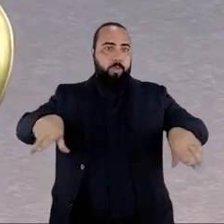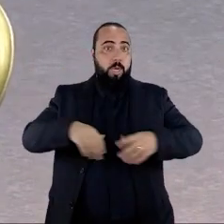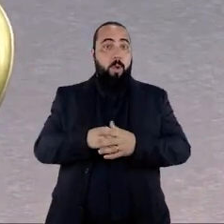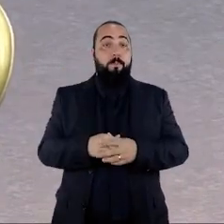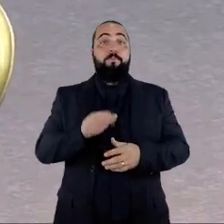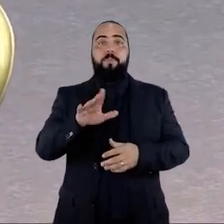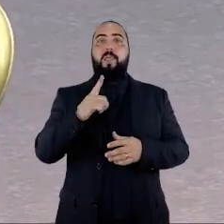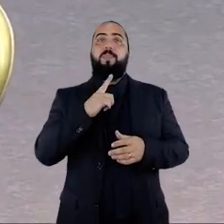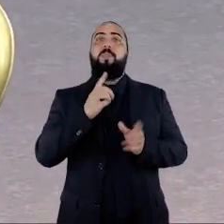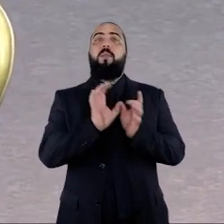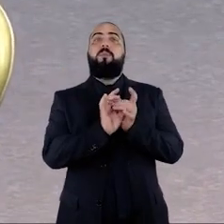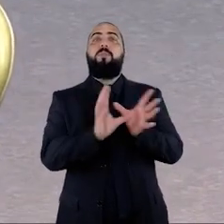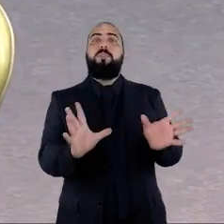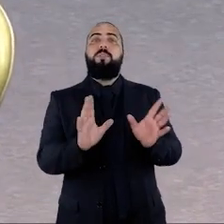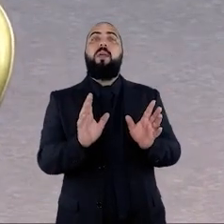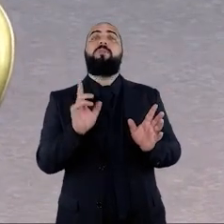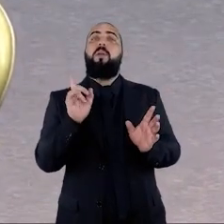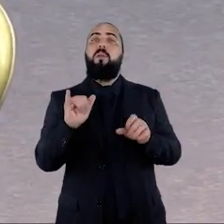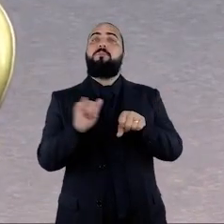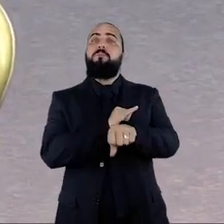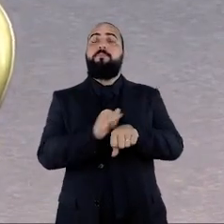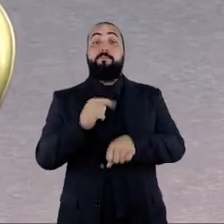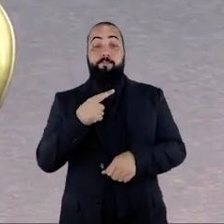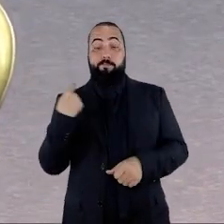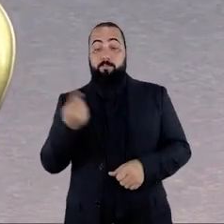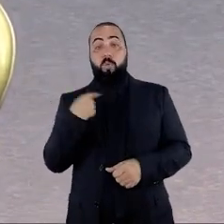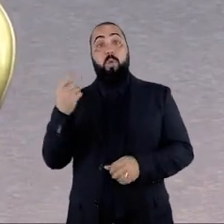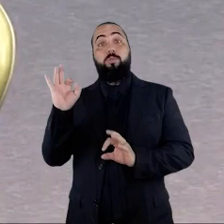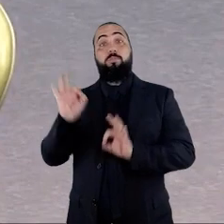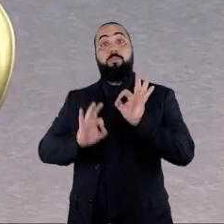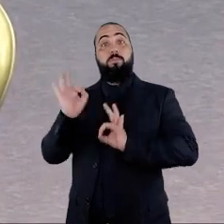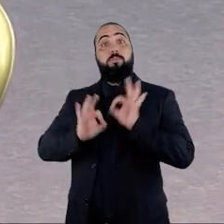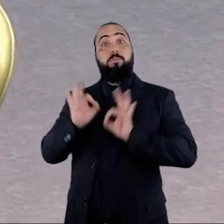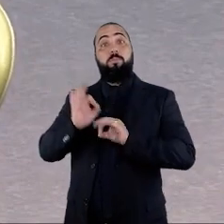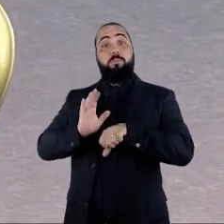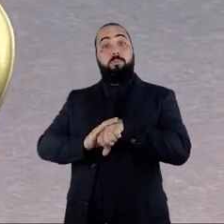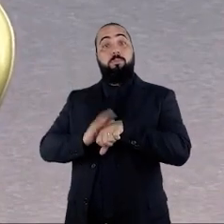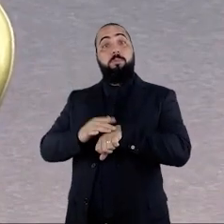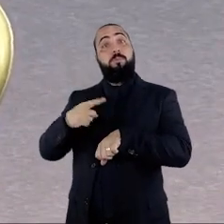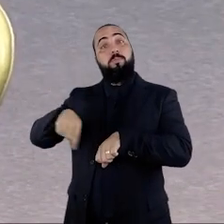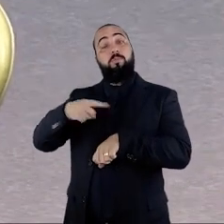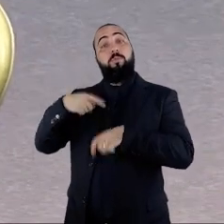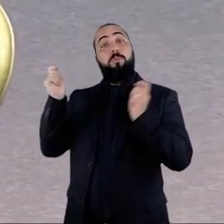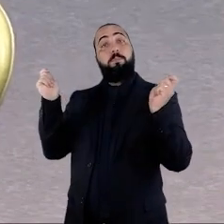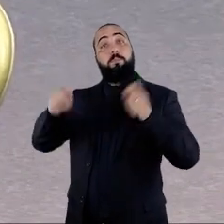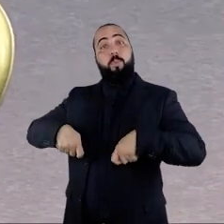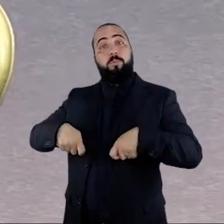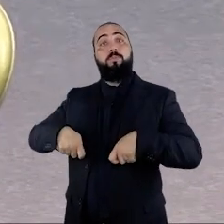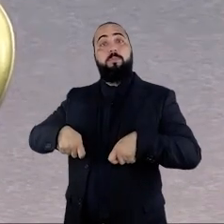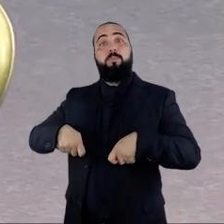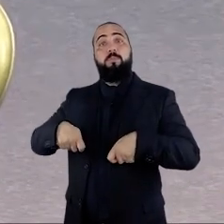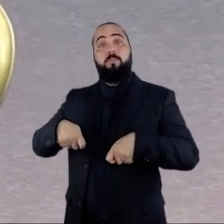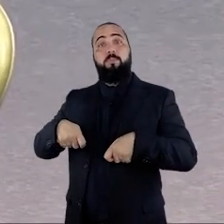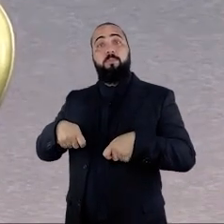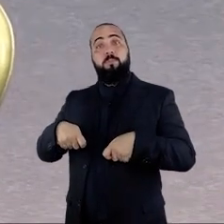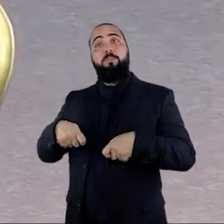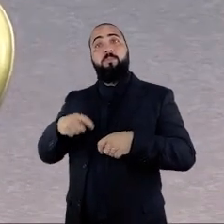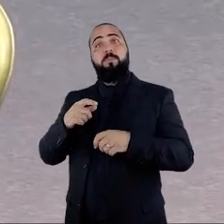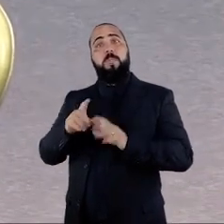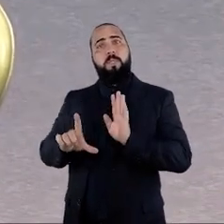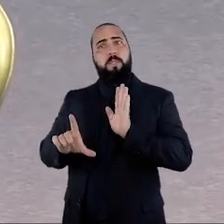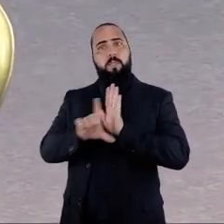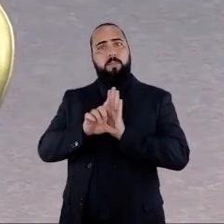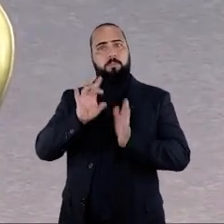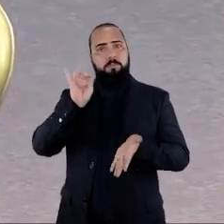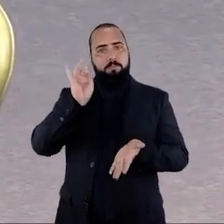geral, está autorizada pela maneira como nós elaboramos nossas possibilidades